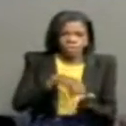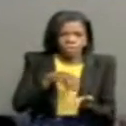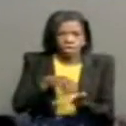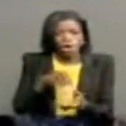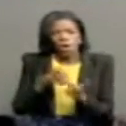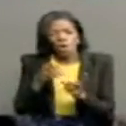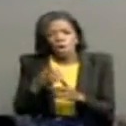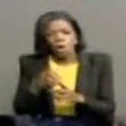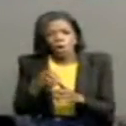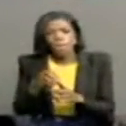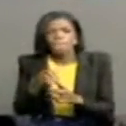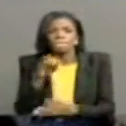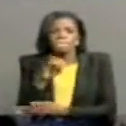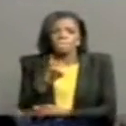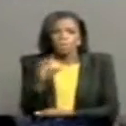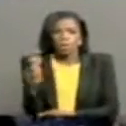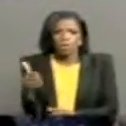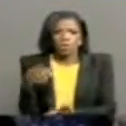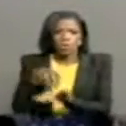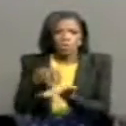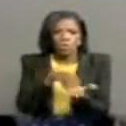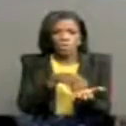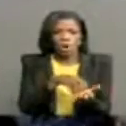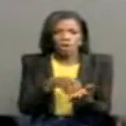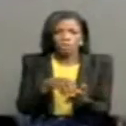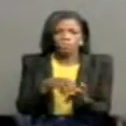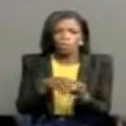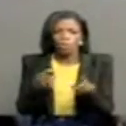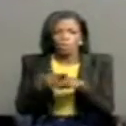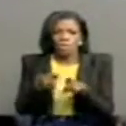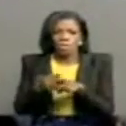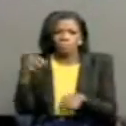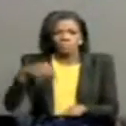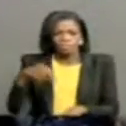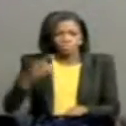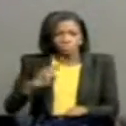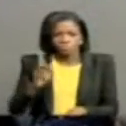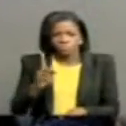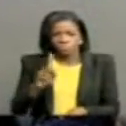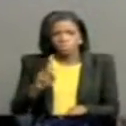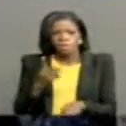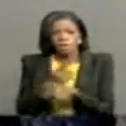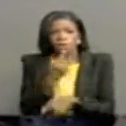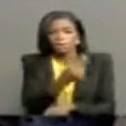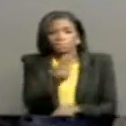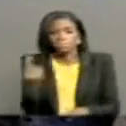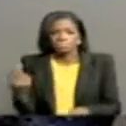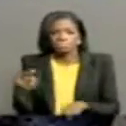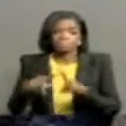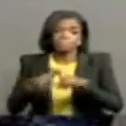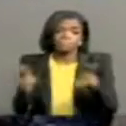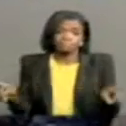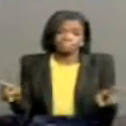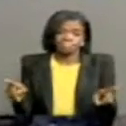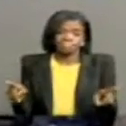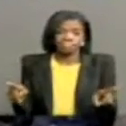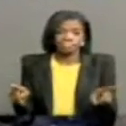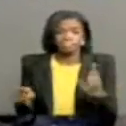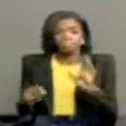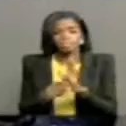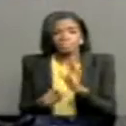Andulo, do Mungo, onde também temos o programa, ou então em municípios de zona de litoral, como Unzeto, né? Portanto,